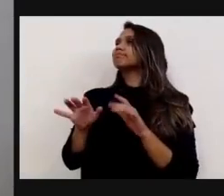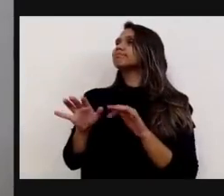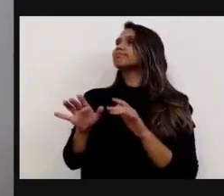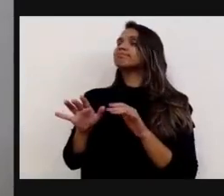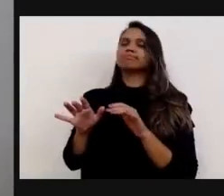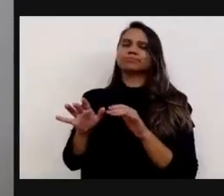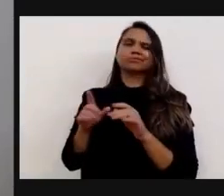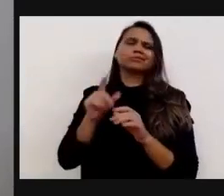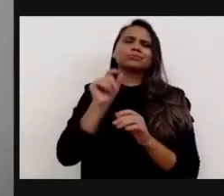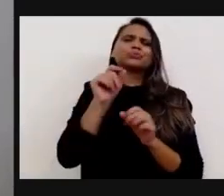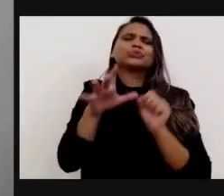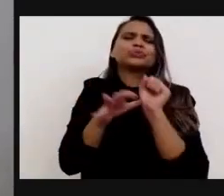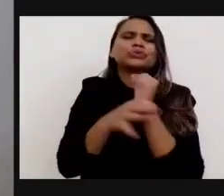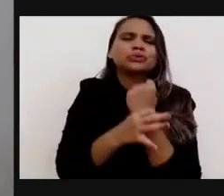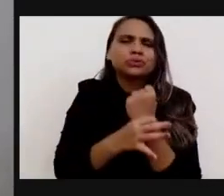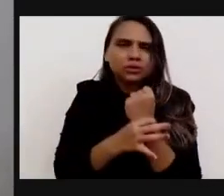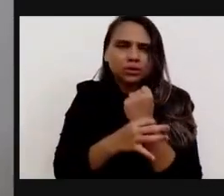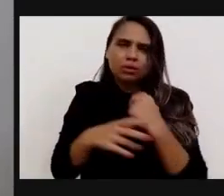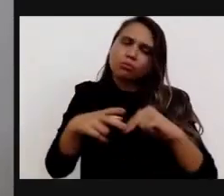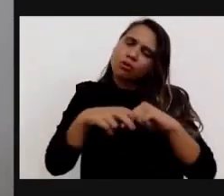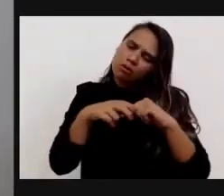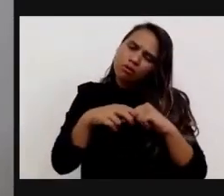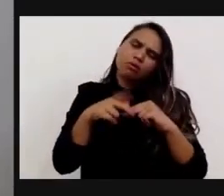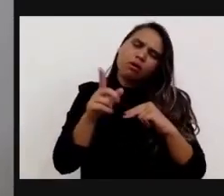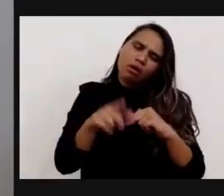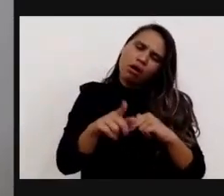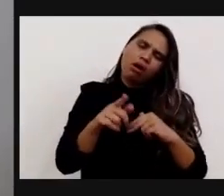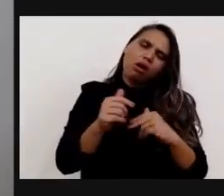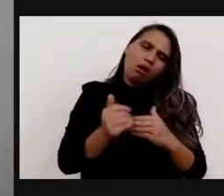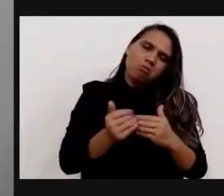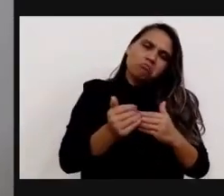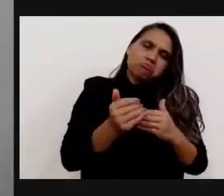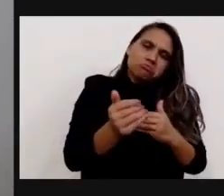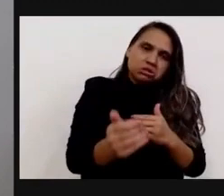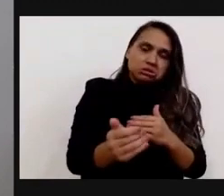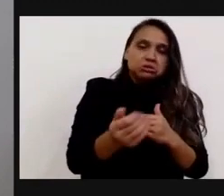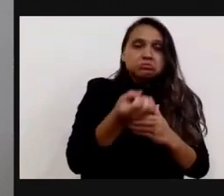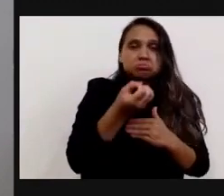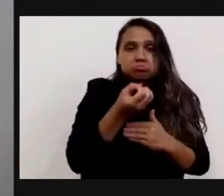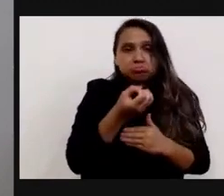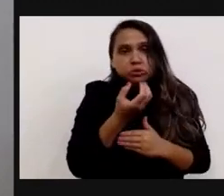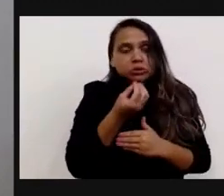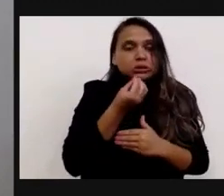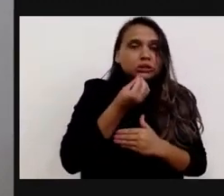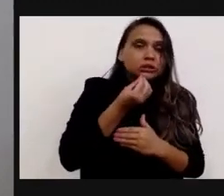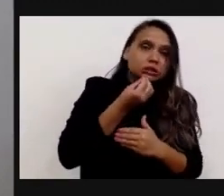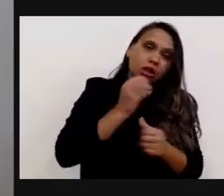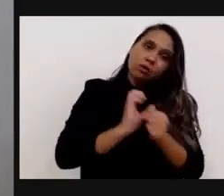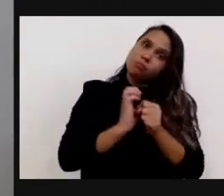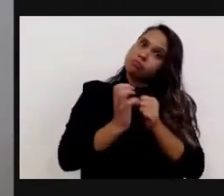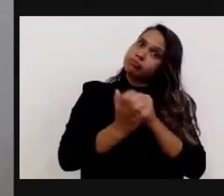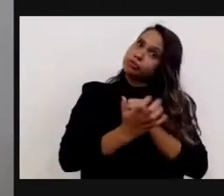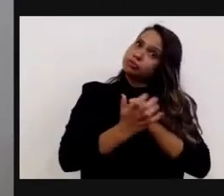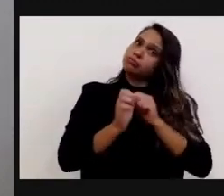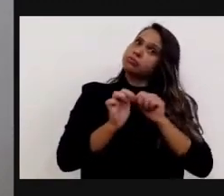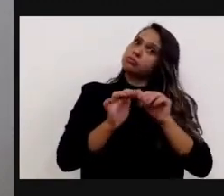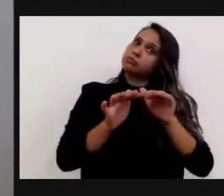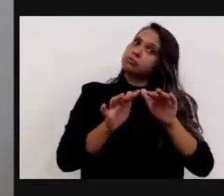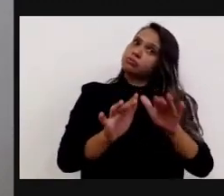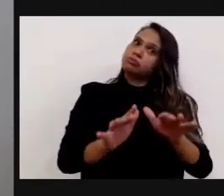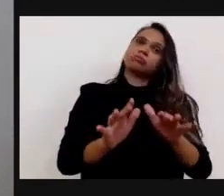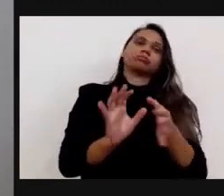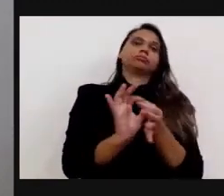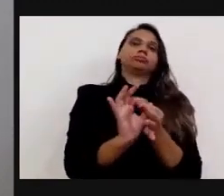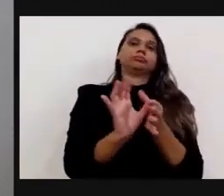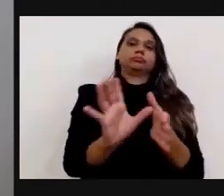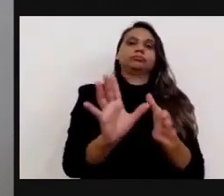não assegura mas eu acho que é uma iniciativa assim genial que a pandemia possibilitou e eu